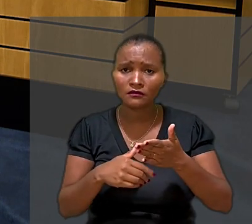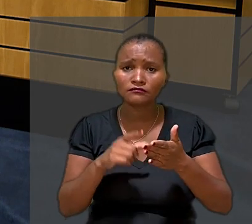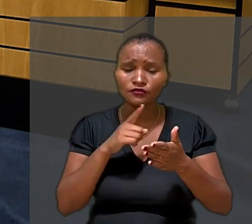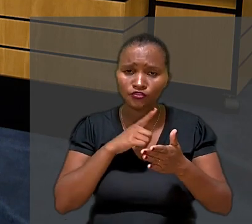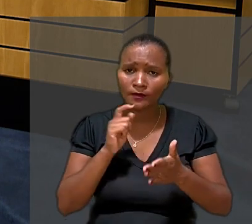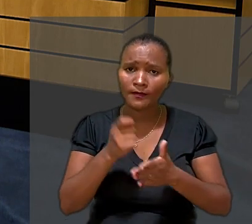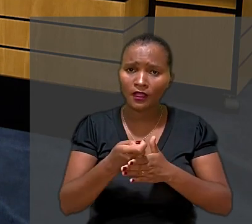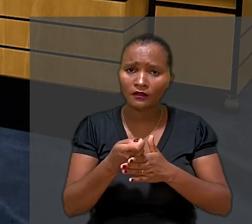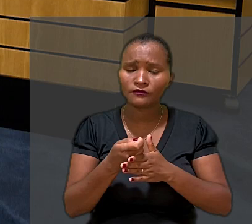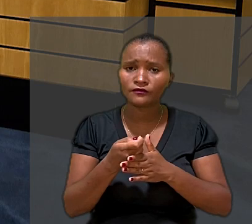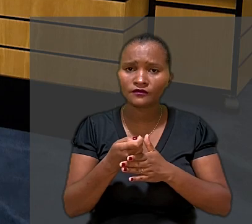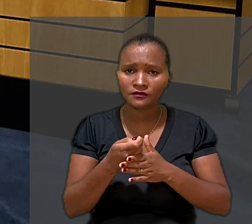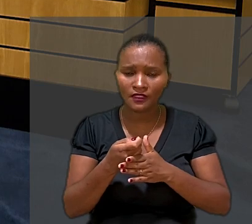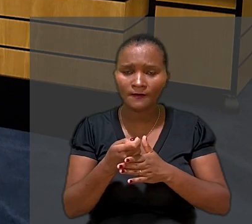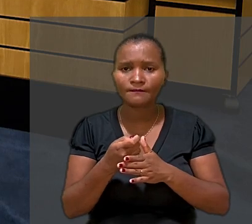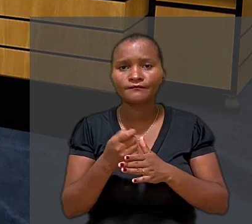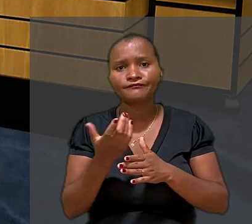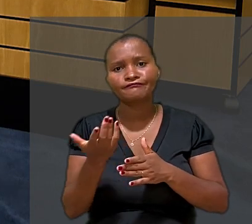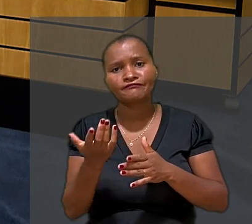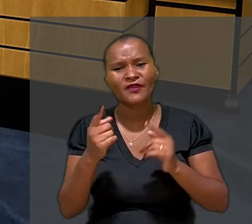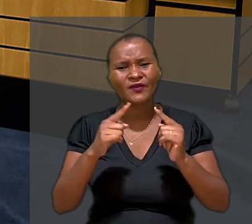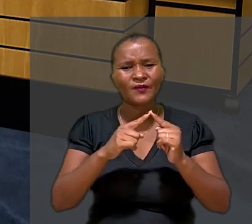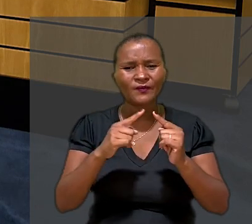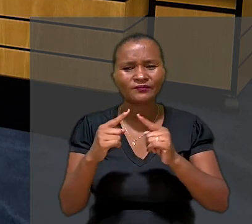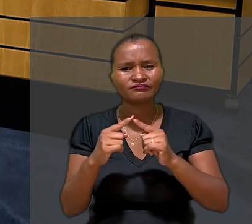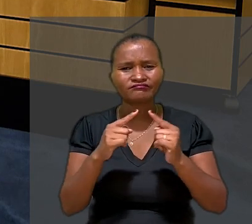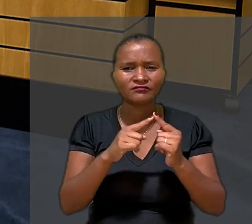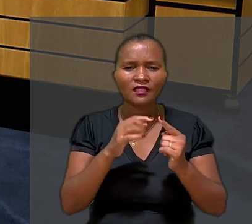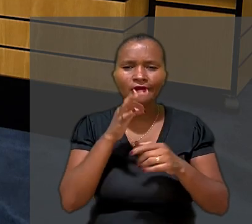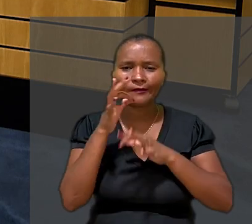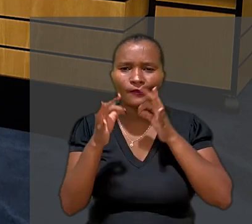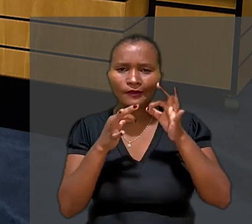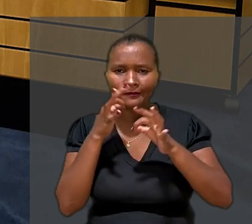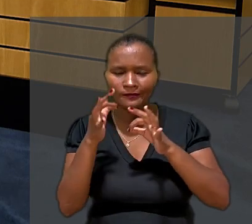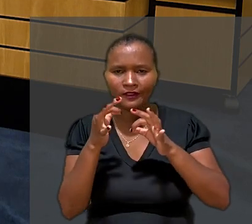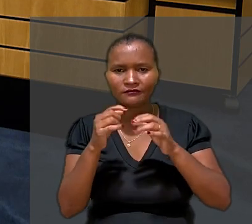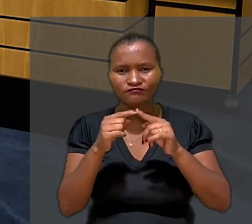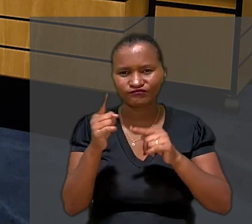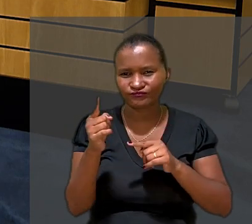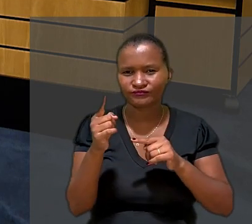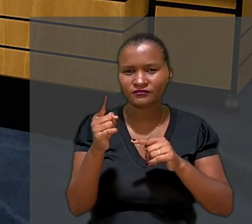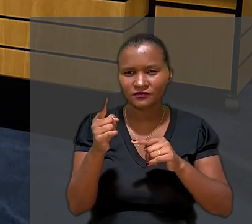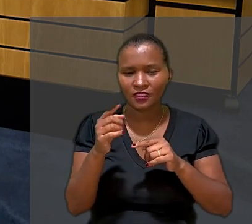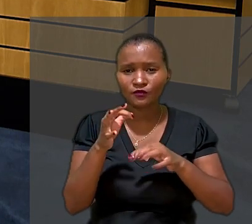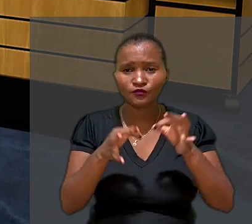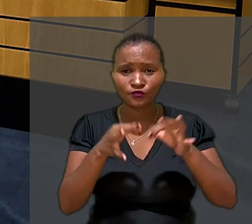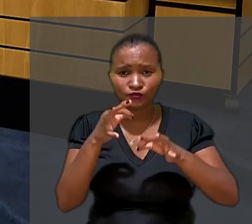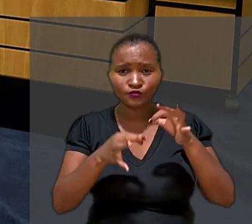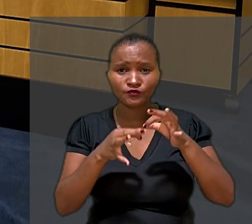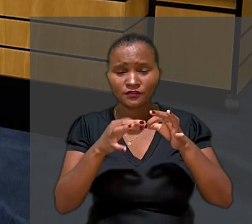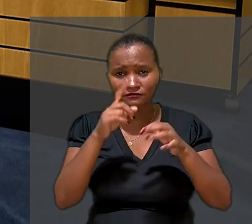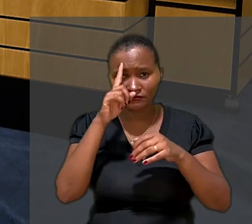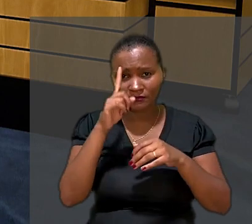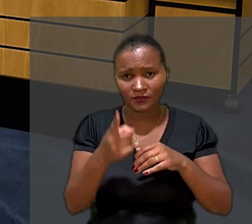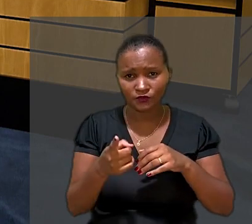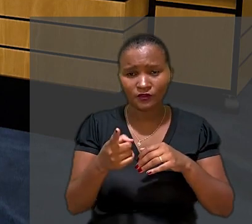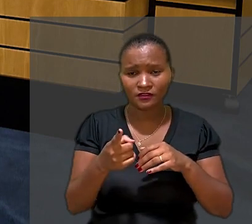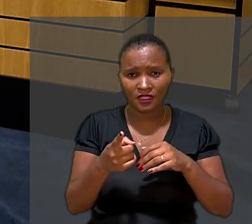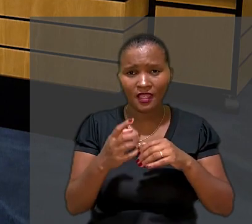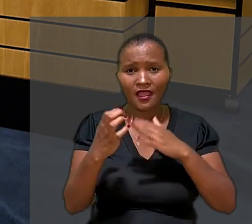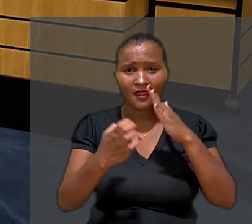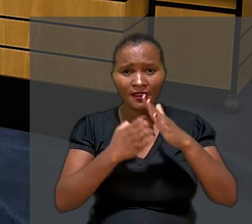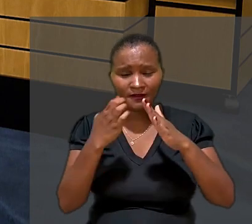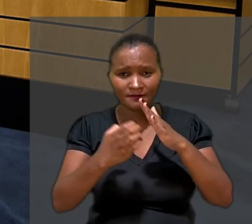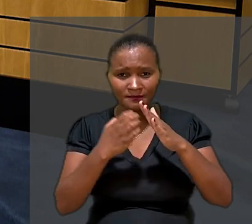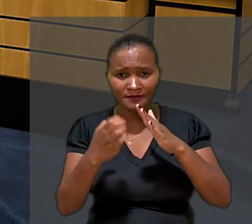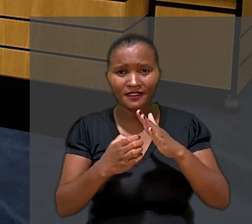sido devidamente quitadas. Diante das divergências nos depoimentos, o juízo de primeiro grau determinou que a RioCard, responsável